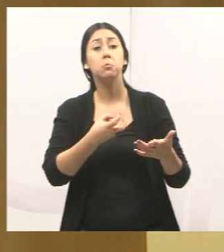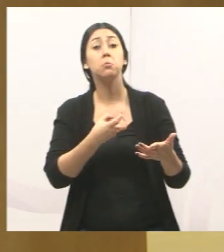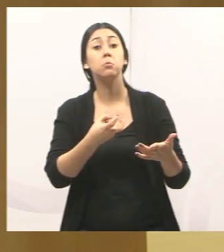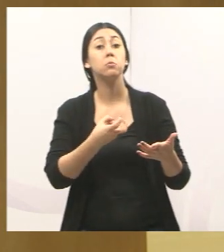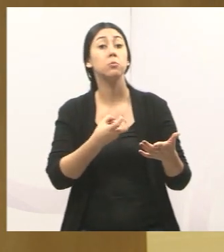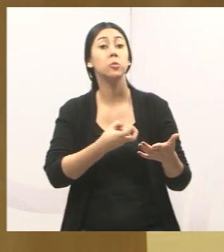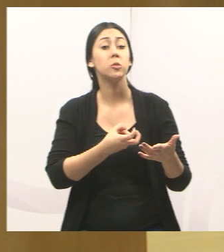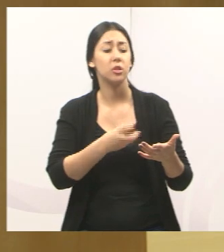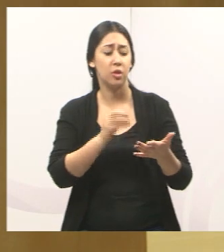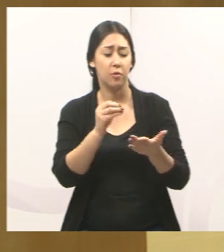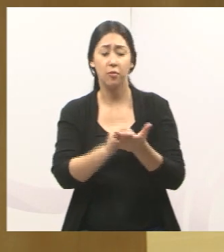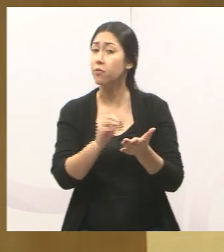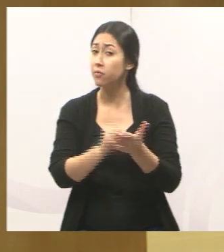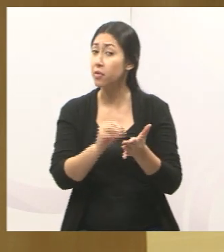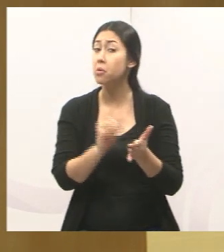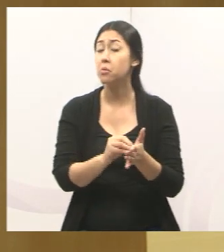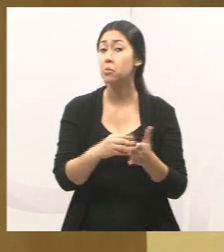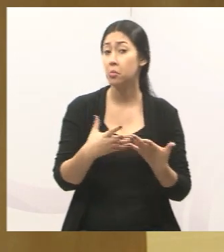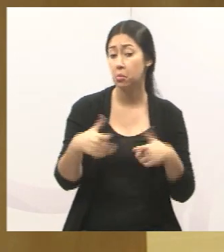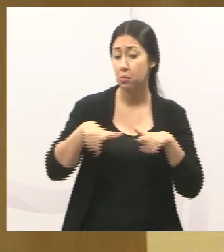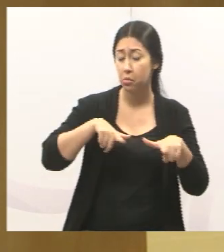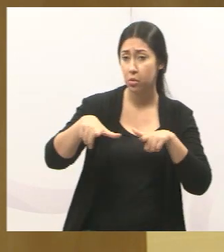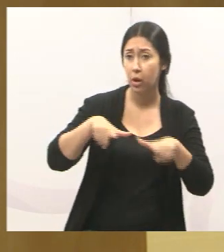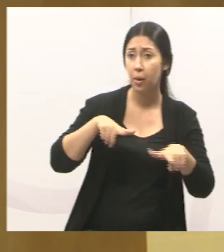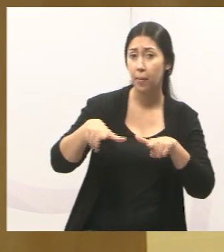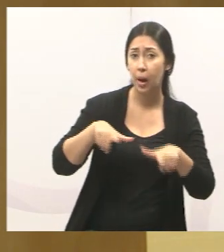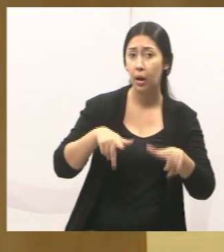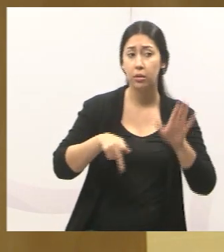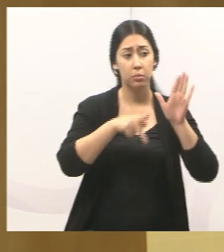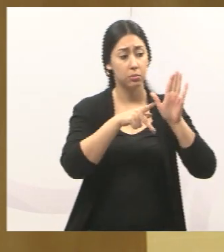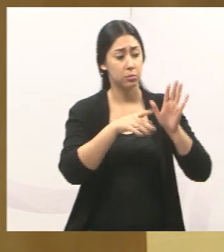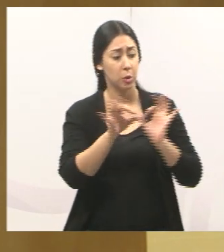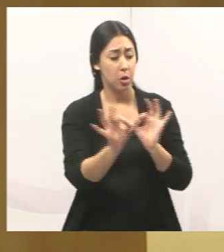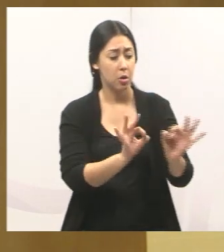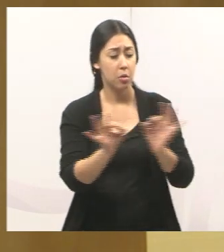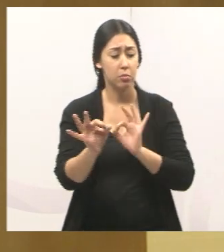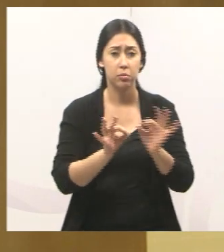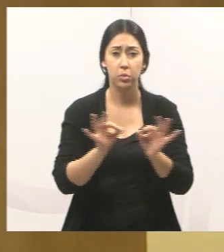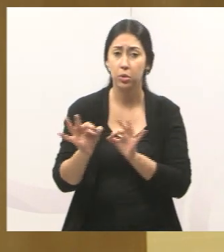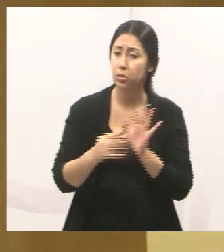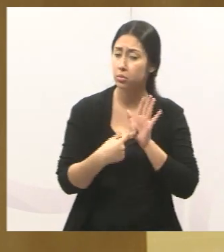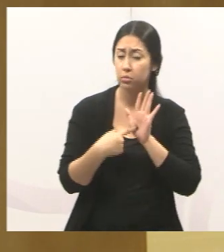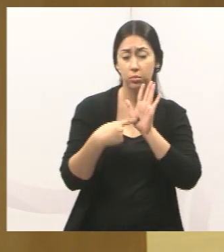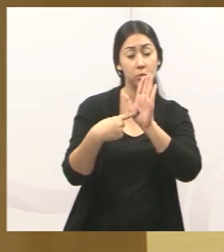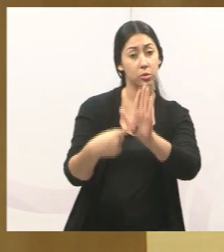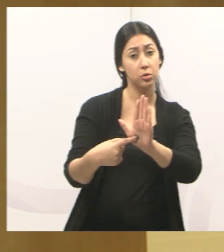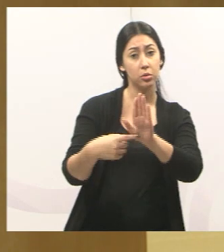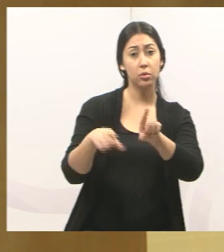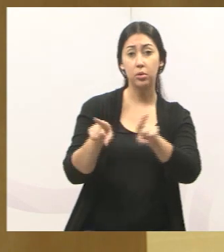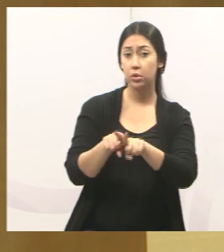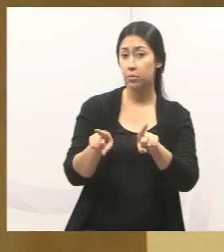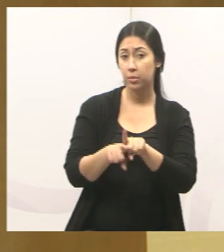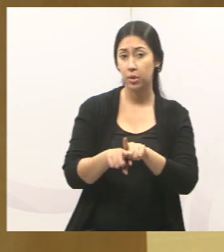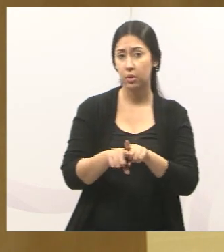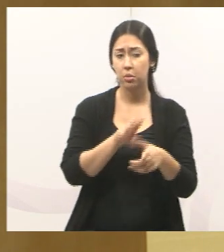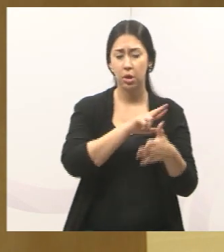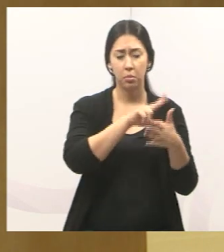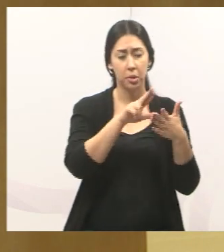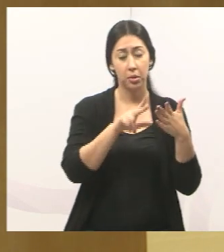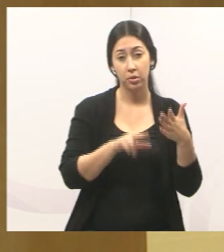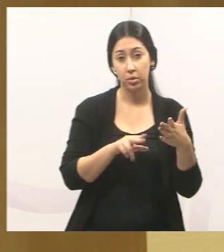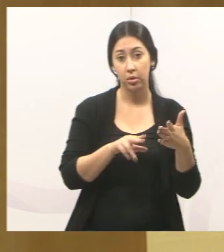ficou atendida e estava expressa no plano plurianual, estava expressa no LOAS, né?